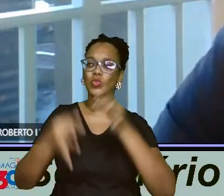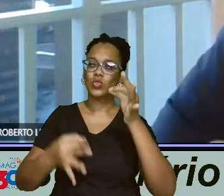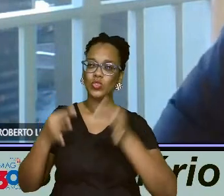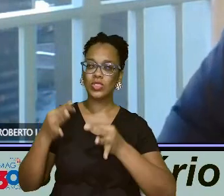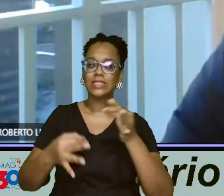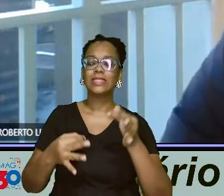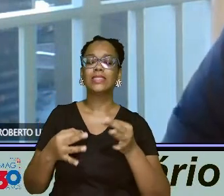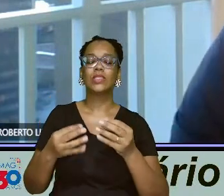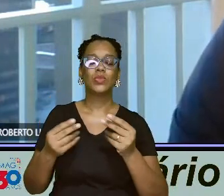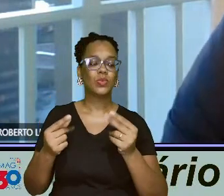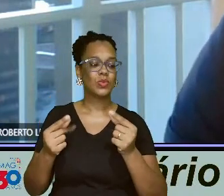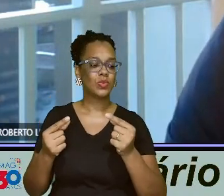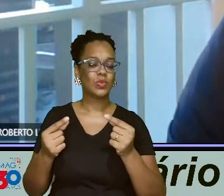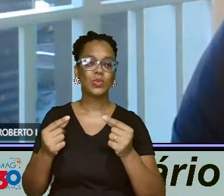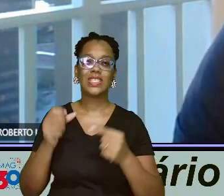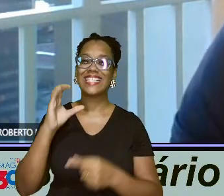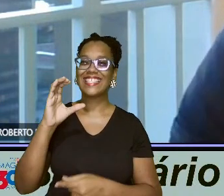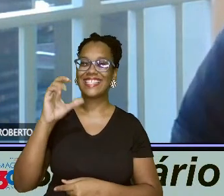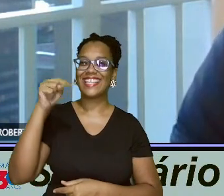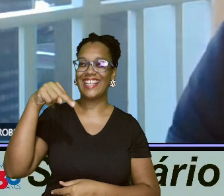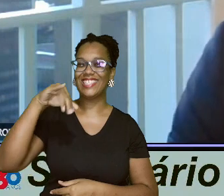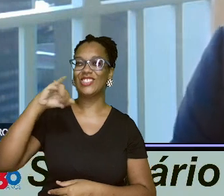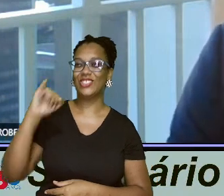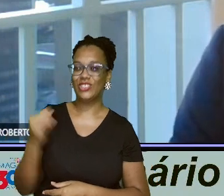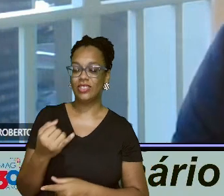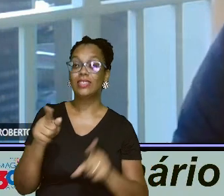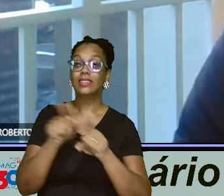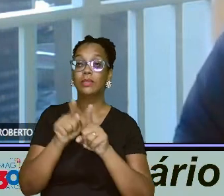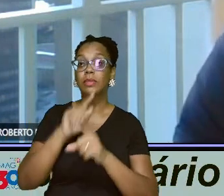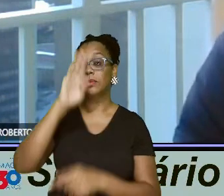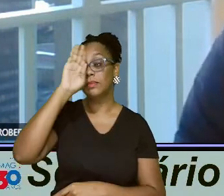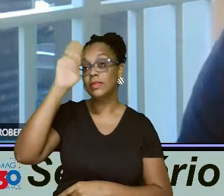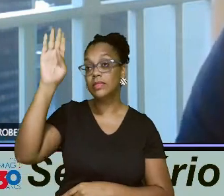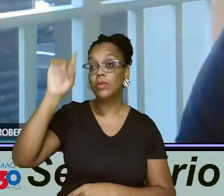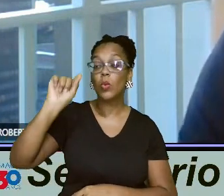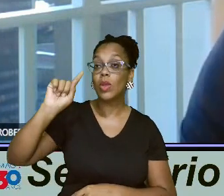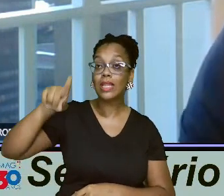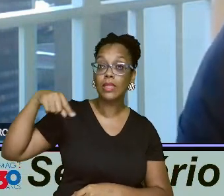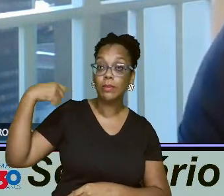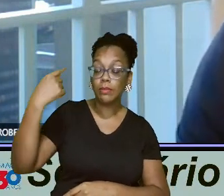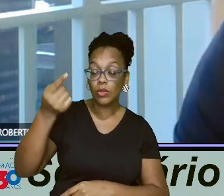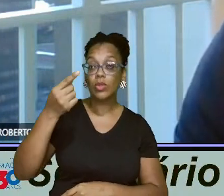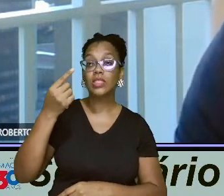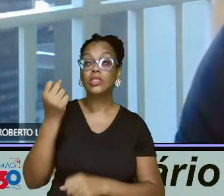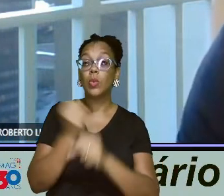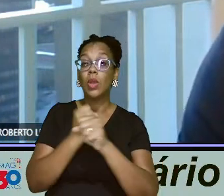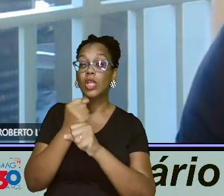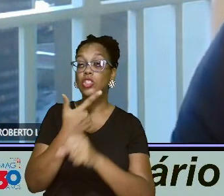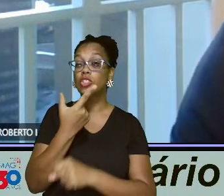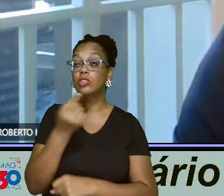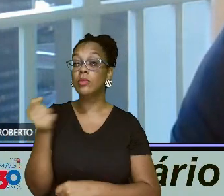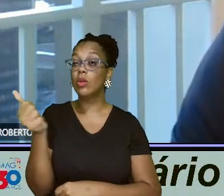do CNJ e, principalmente depois, particularmente depois de 2011, em que o